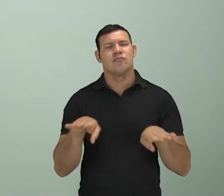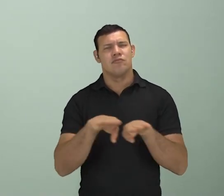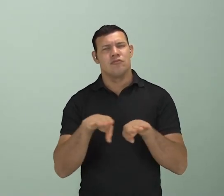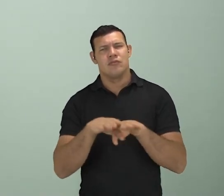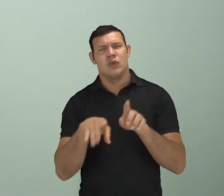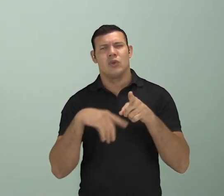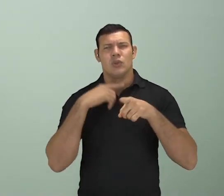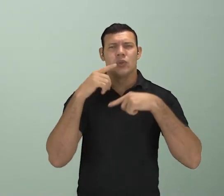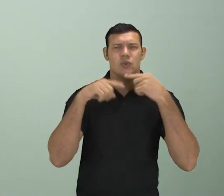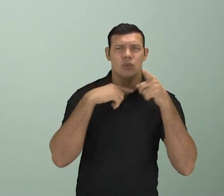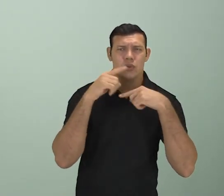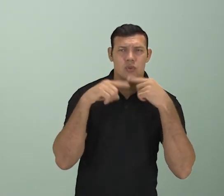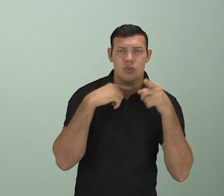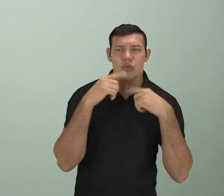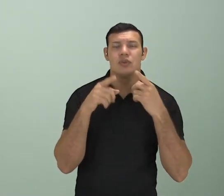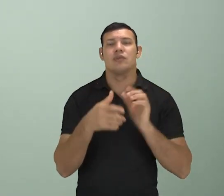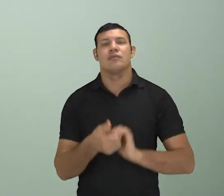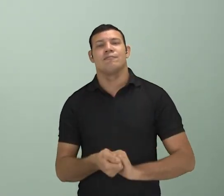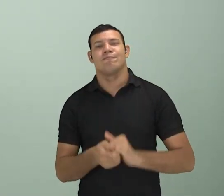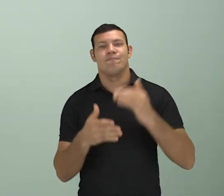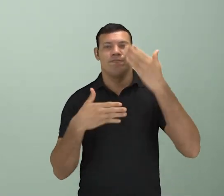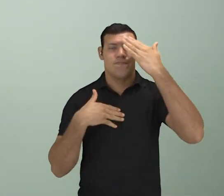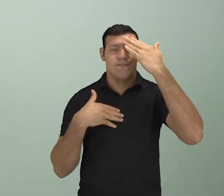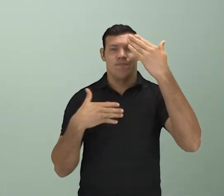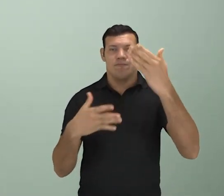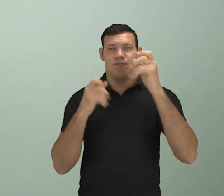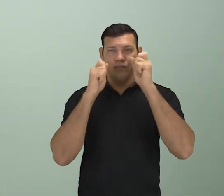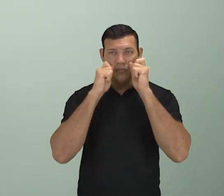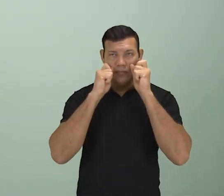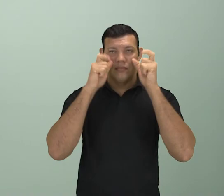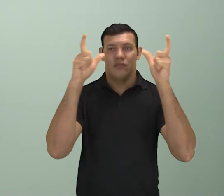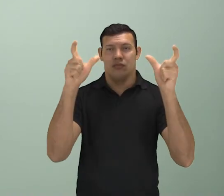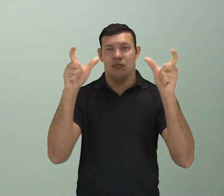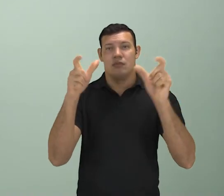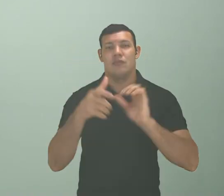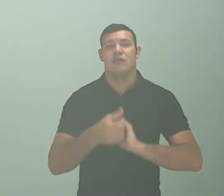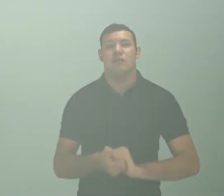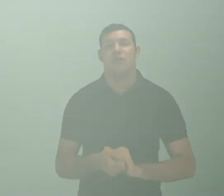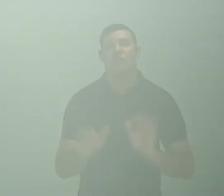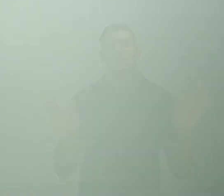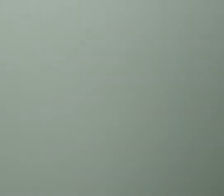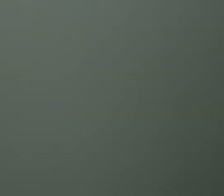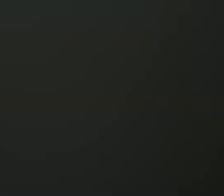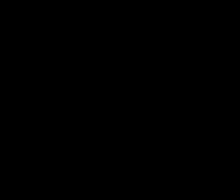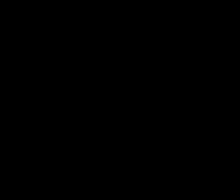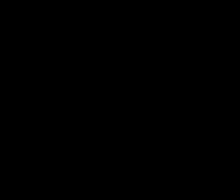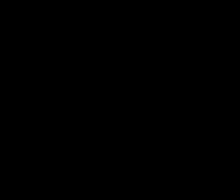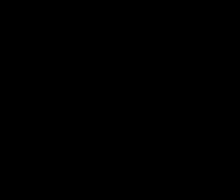tirar todas as suas dúvidas também. Agradeço a atenção de todos e até a próxima aula.